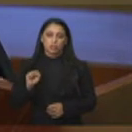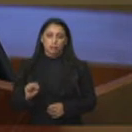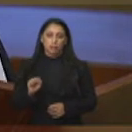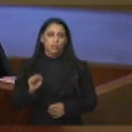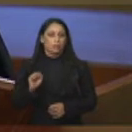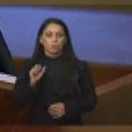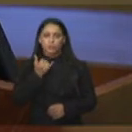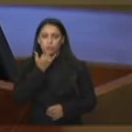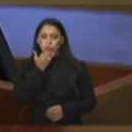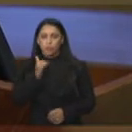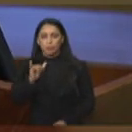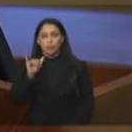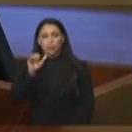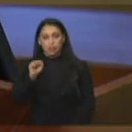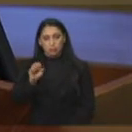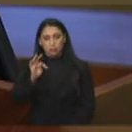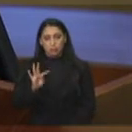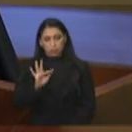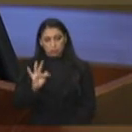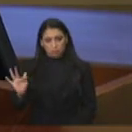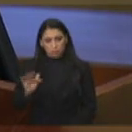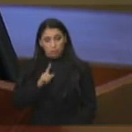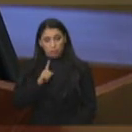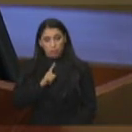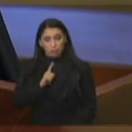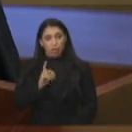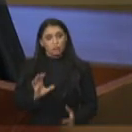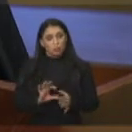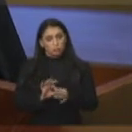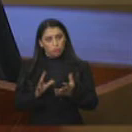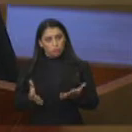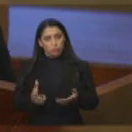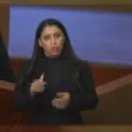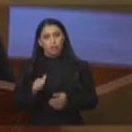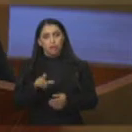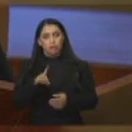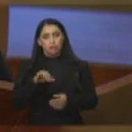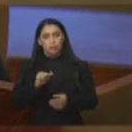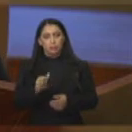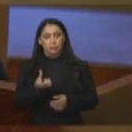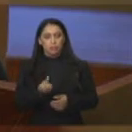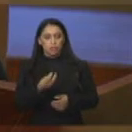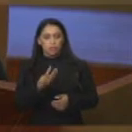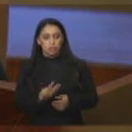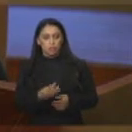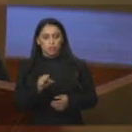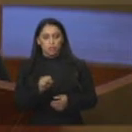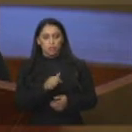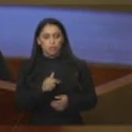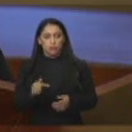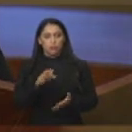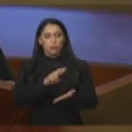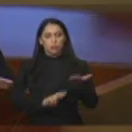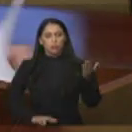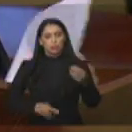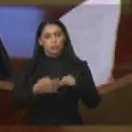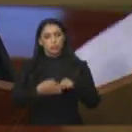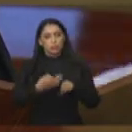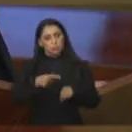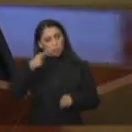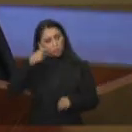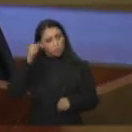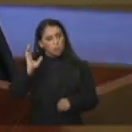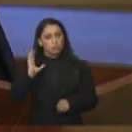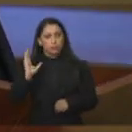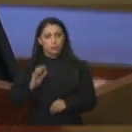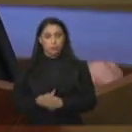fundamental autônomo. Estou citando mais uma vez a ADIM 6387, da relatoria da ministra Rosa